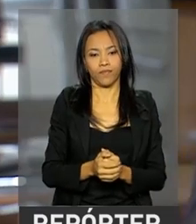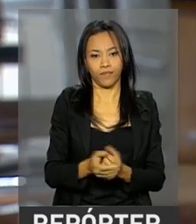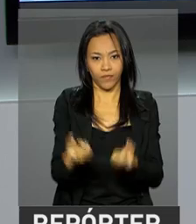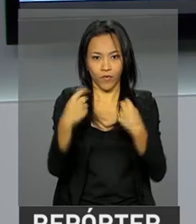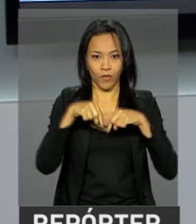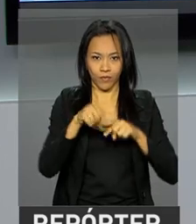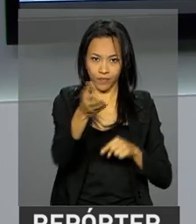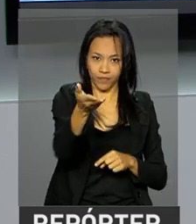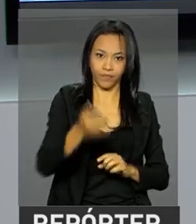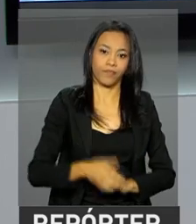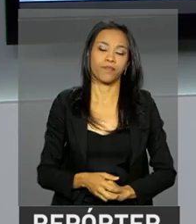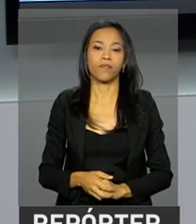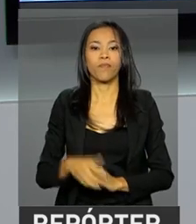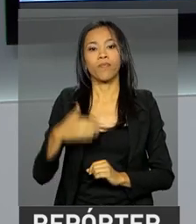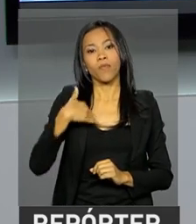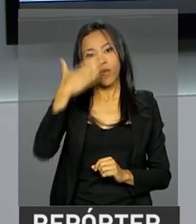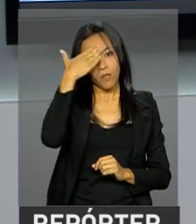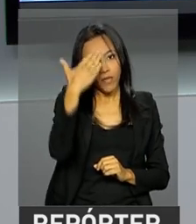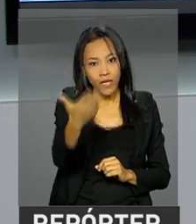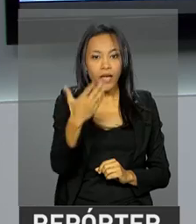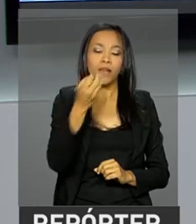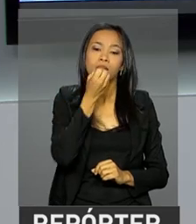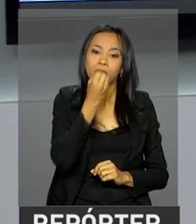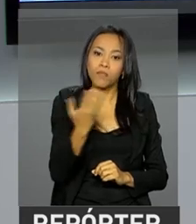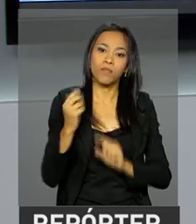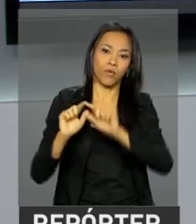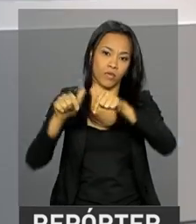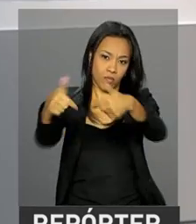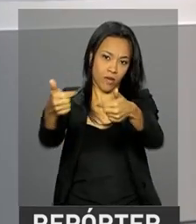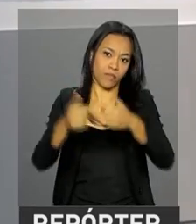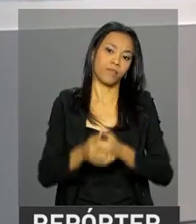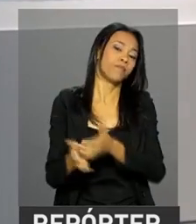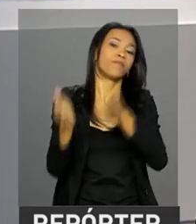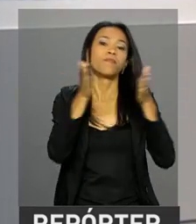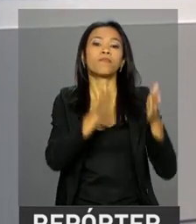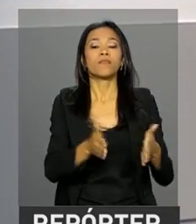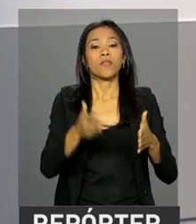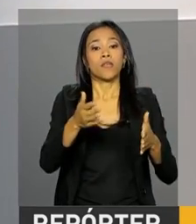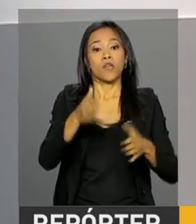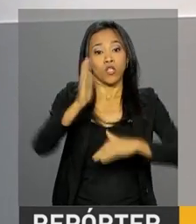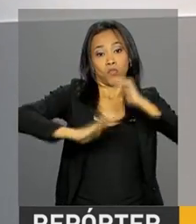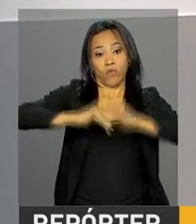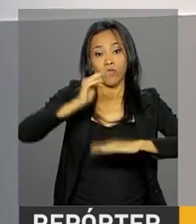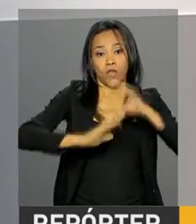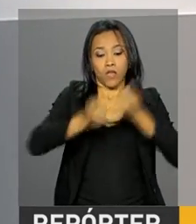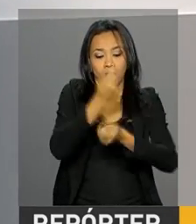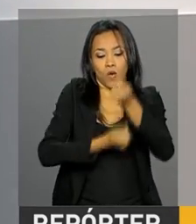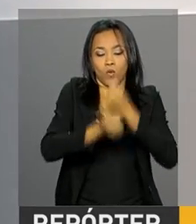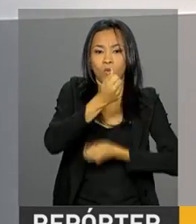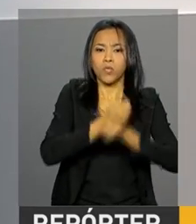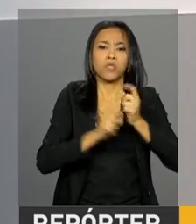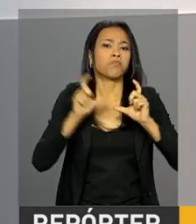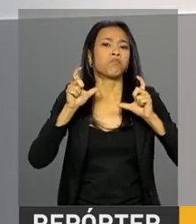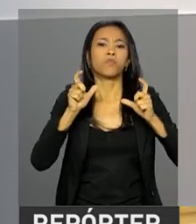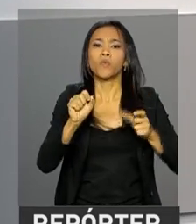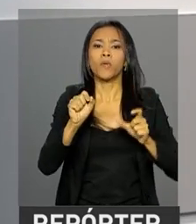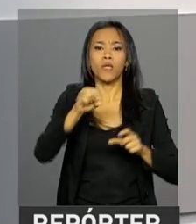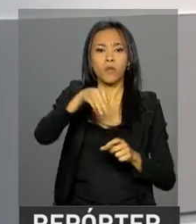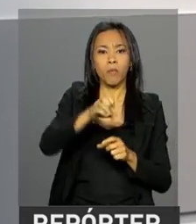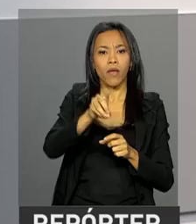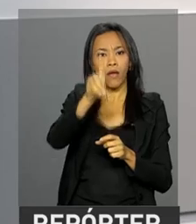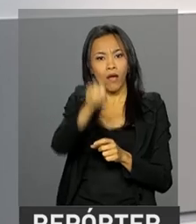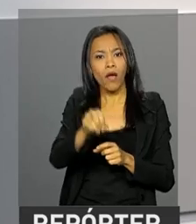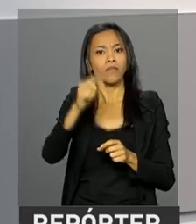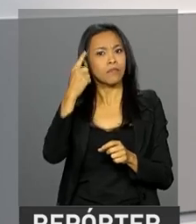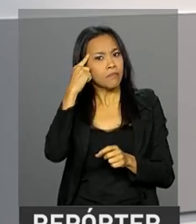Carol. Obrigada, João Pedro. Bom trabalho para você aí. E os economistas do mercado financeiro mantêm o otimismo e